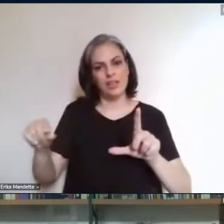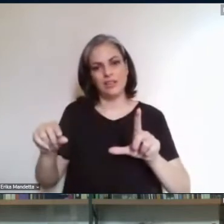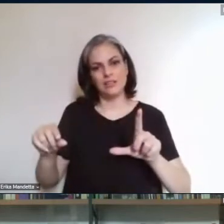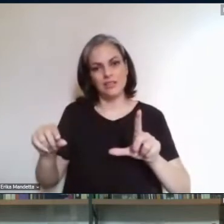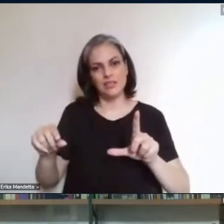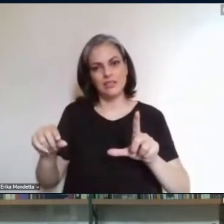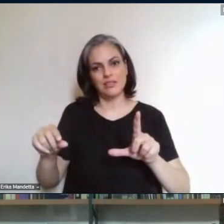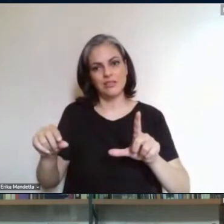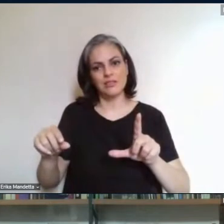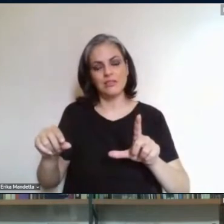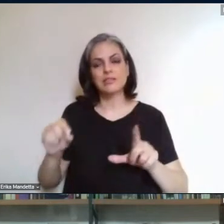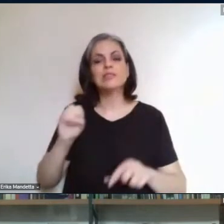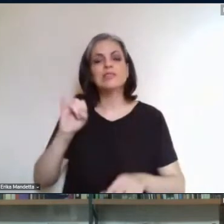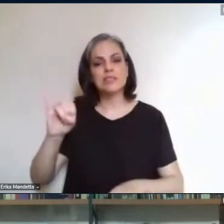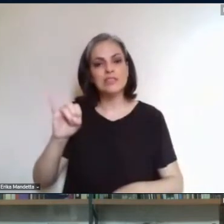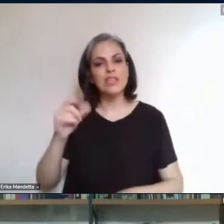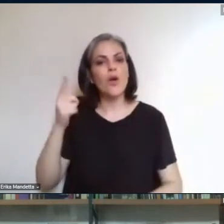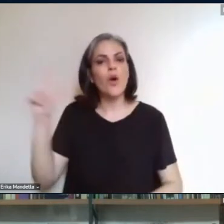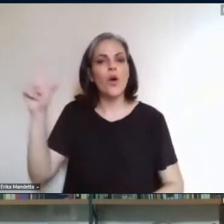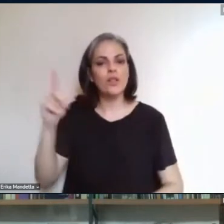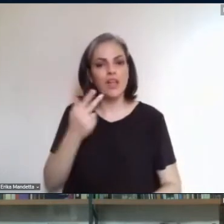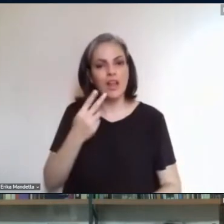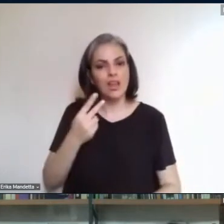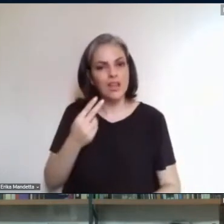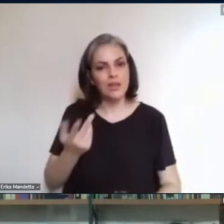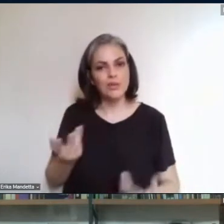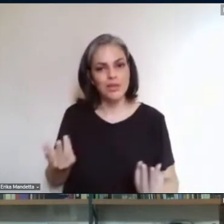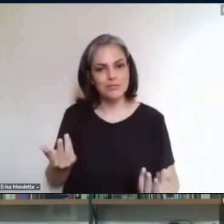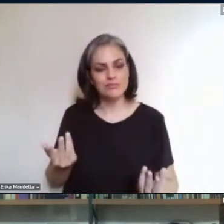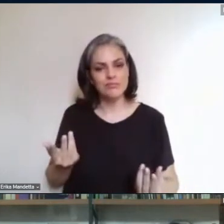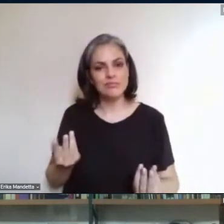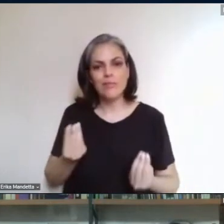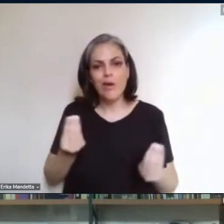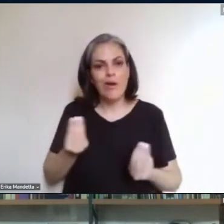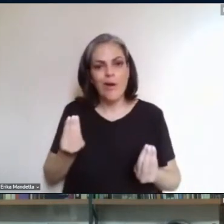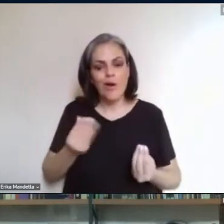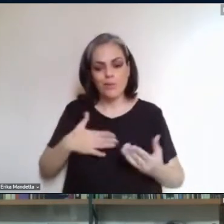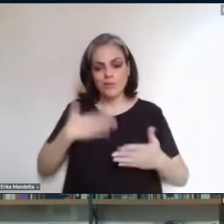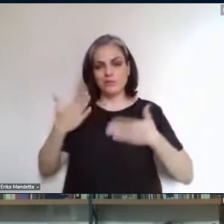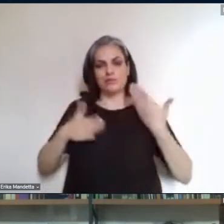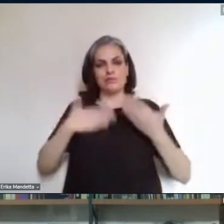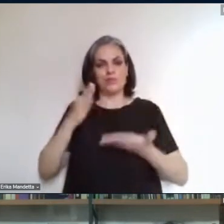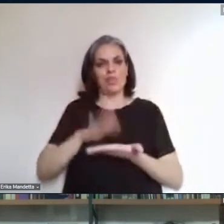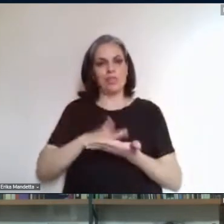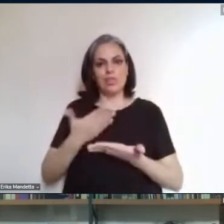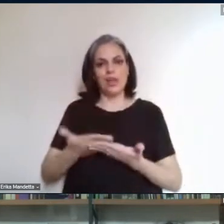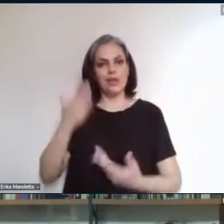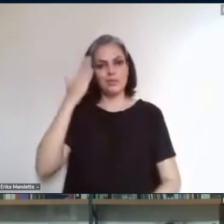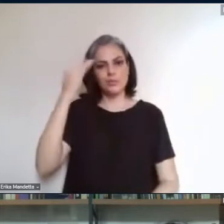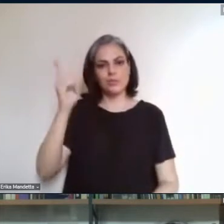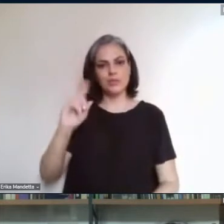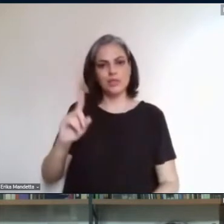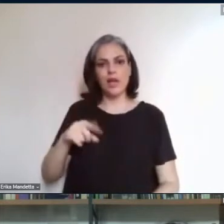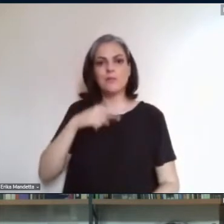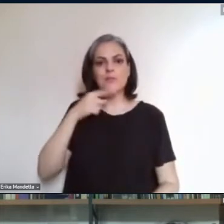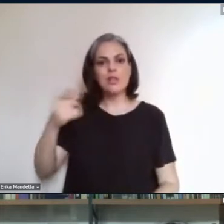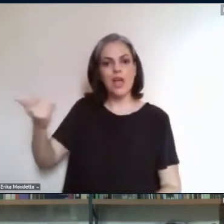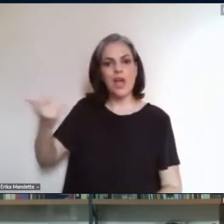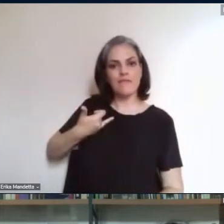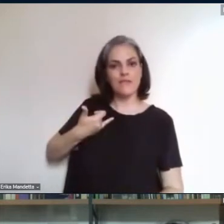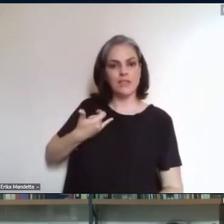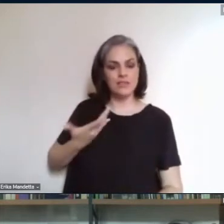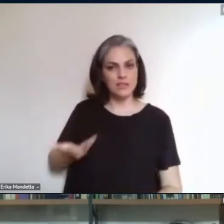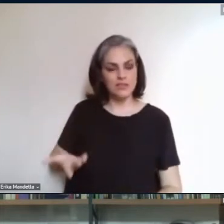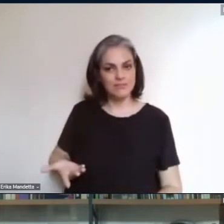estrangeira, a equipe de intérpretes não previu ou não foi informada, né,